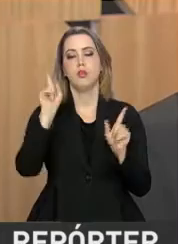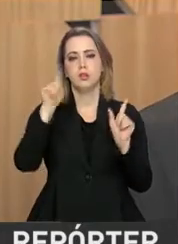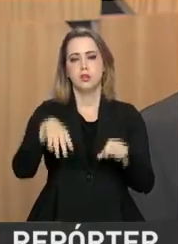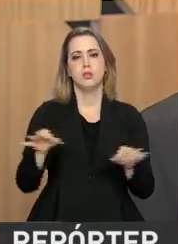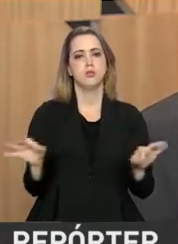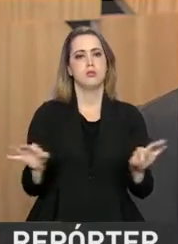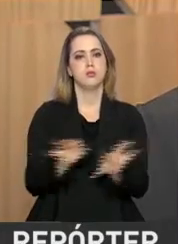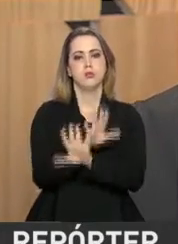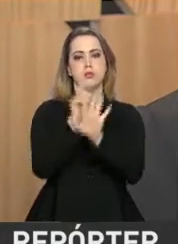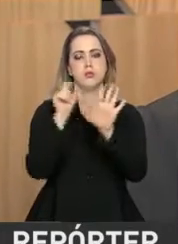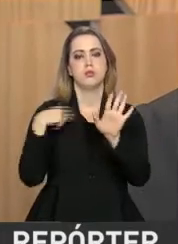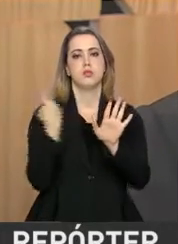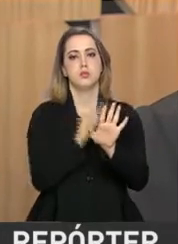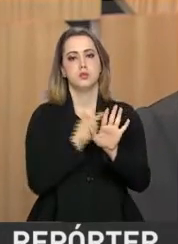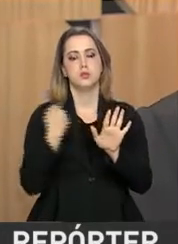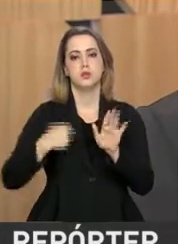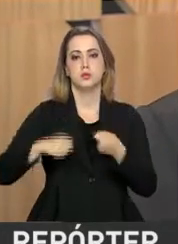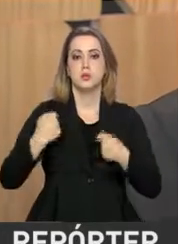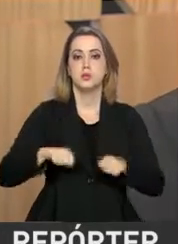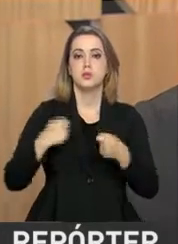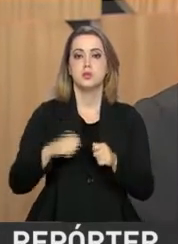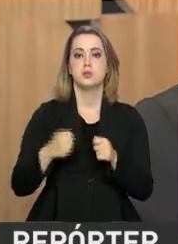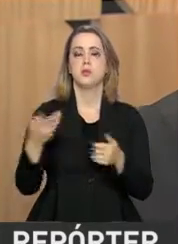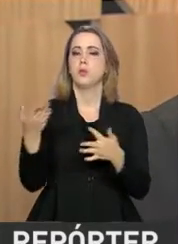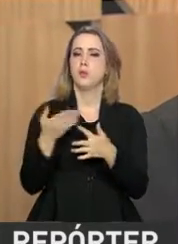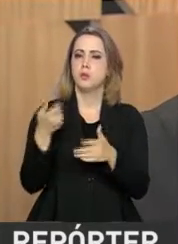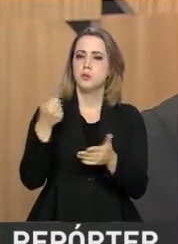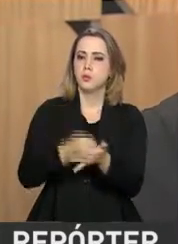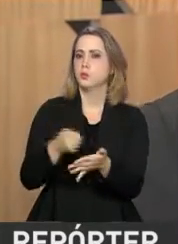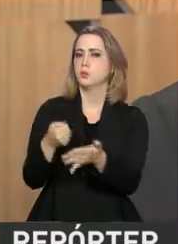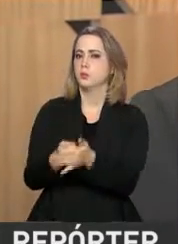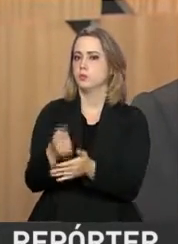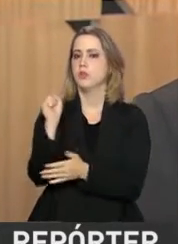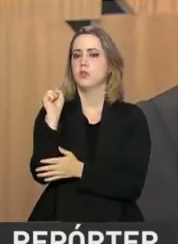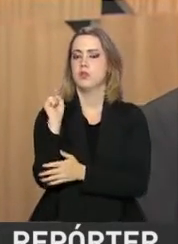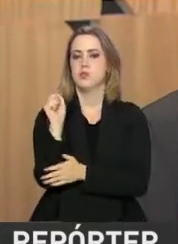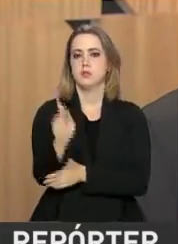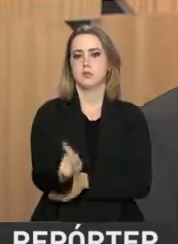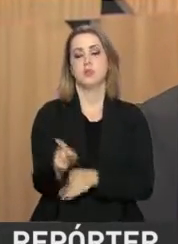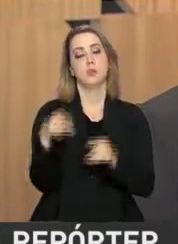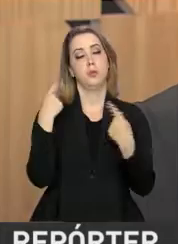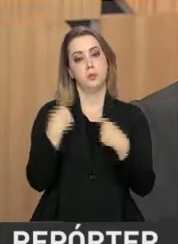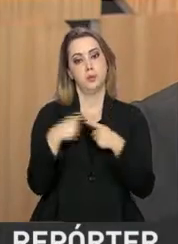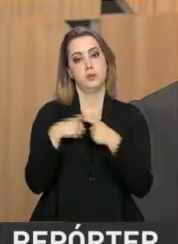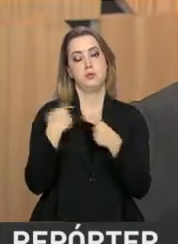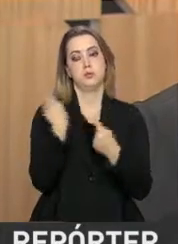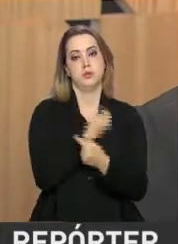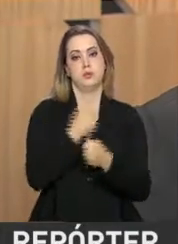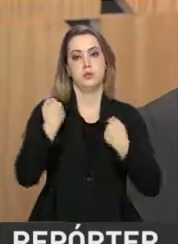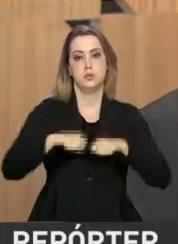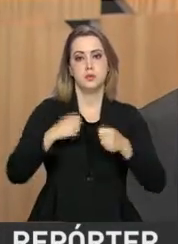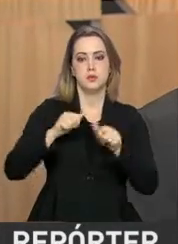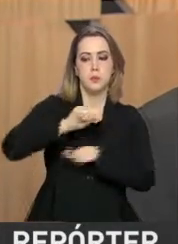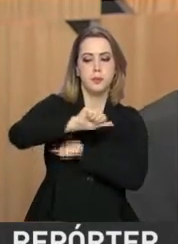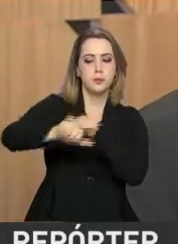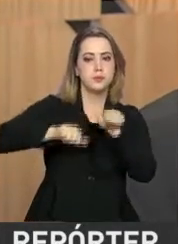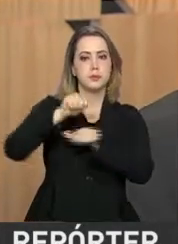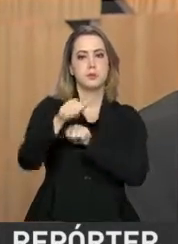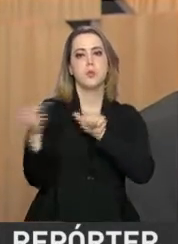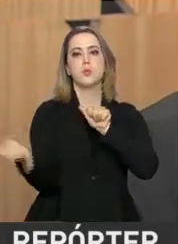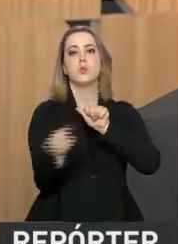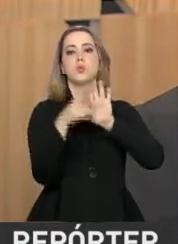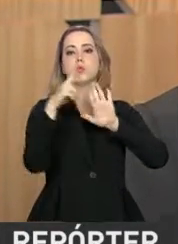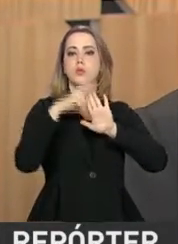nós temos um problema de financiamento da empresa pensa como está hoje e é por isso é que se impõe uma reformulação é